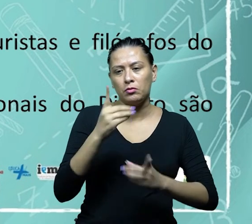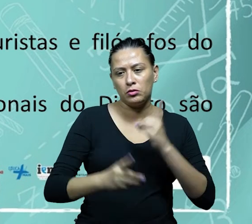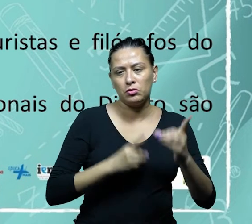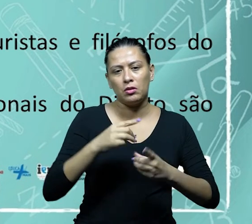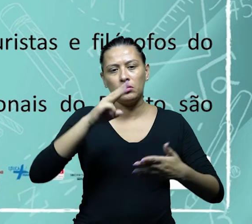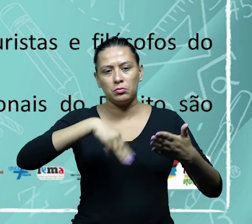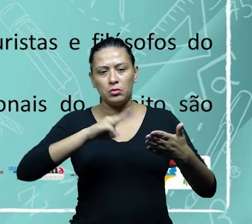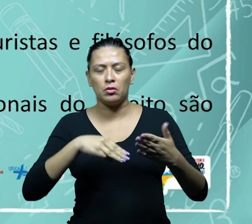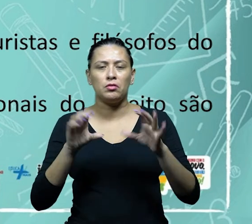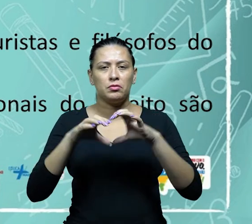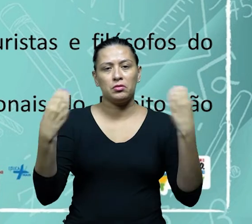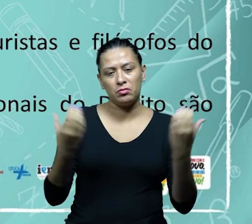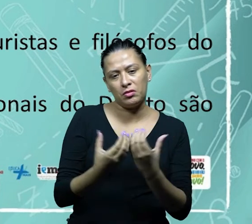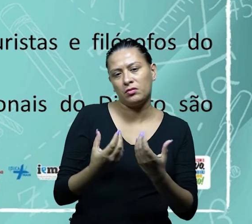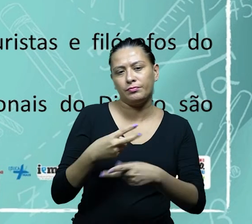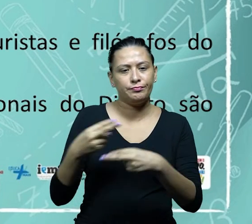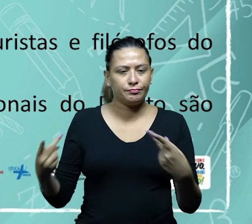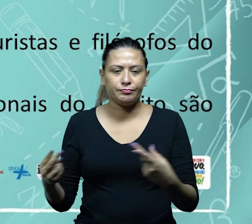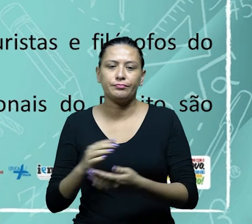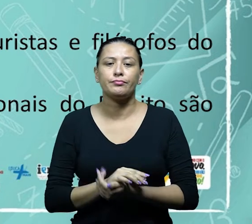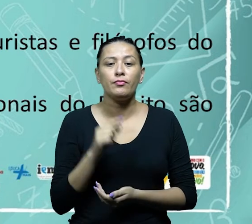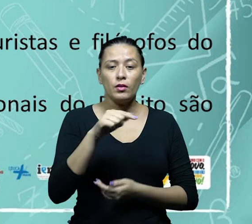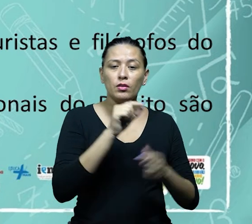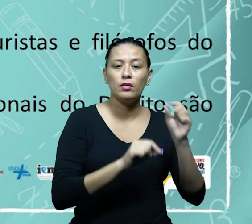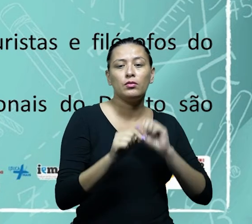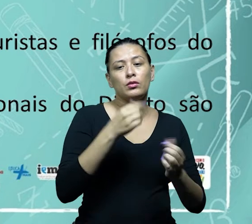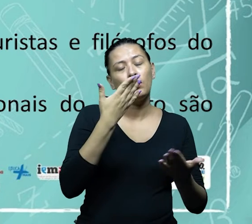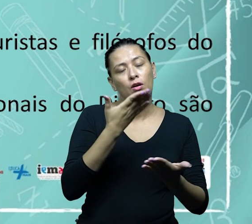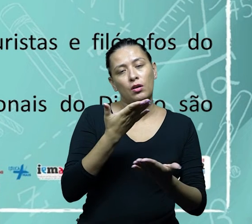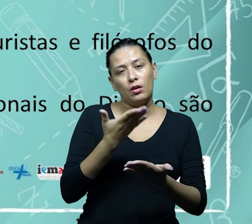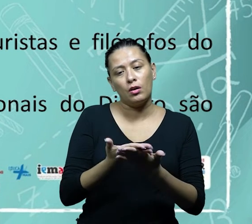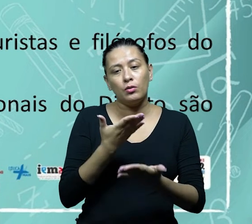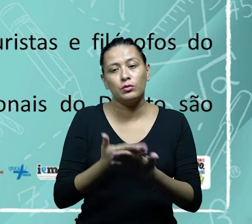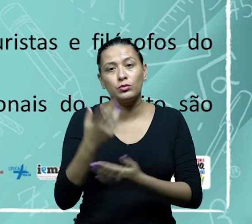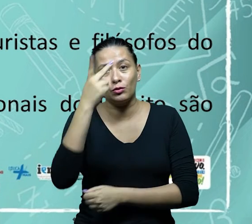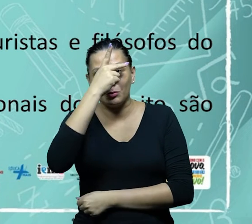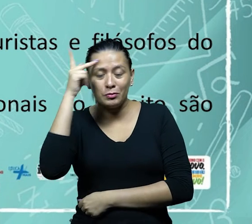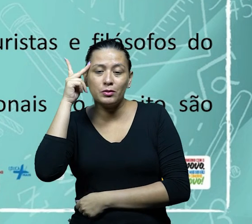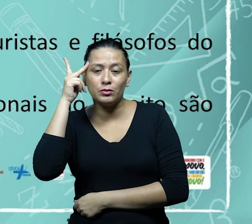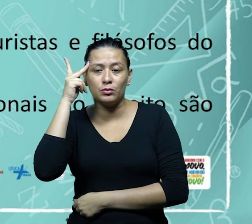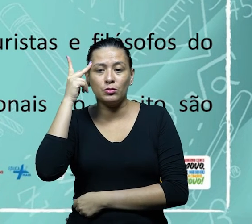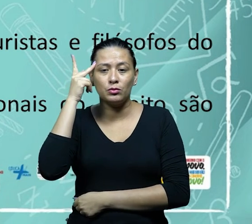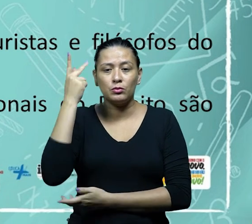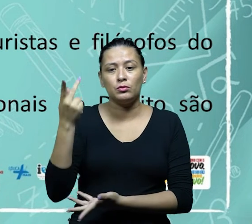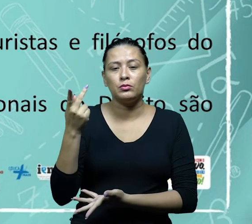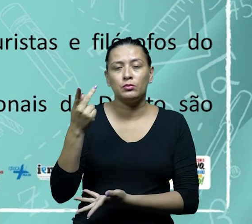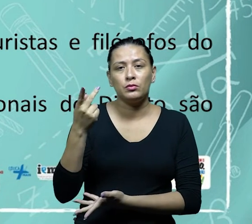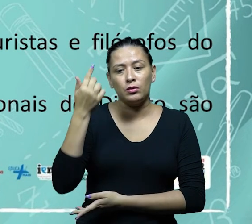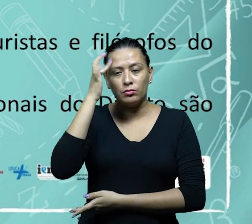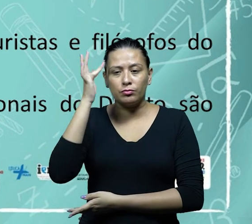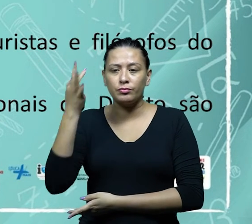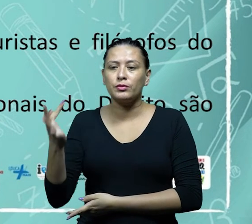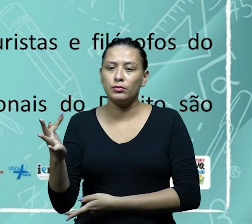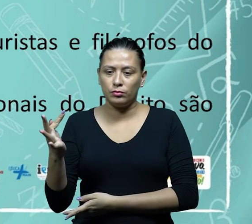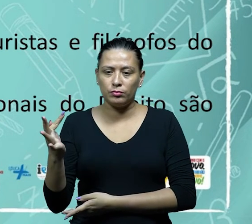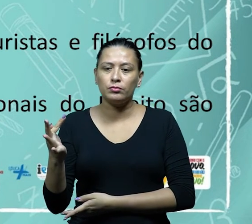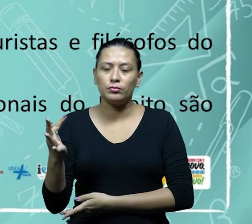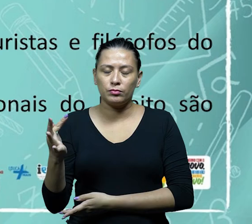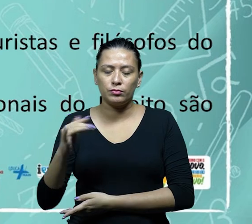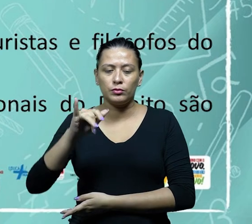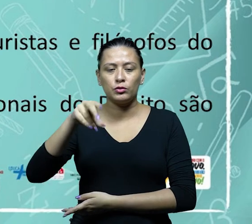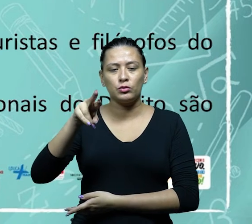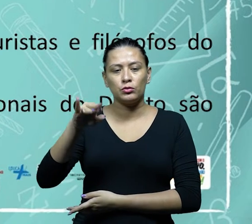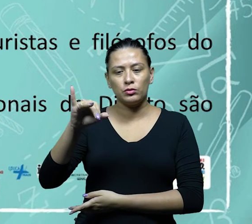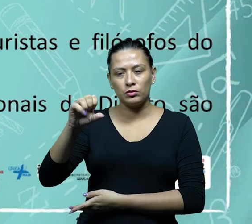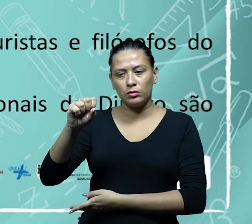como já falado do estudo de pensadores juristas e filósofos do direito tá bom É por